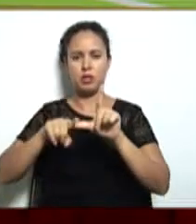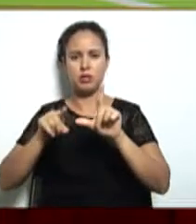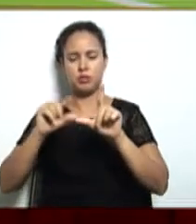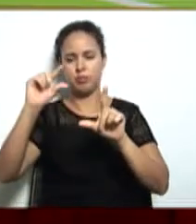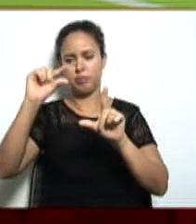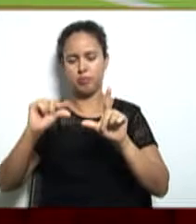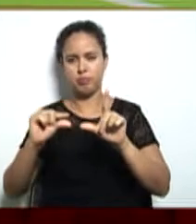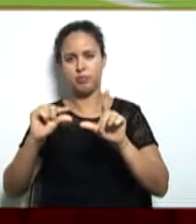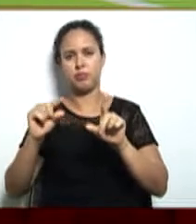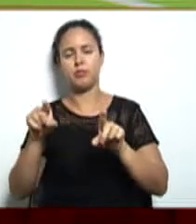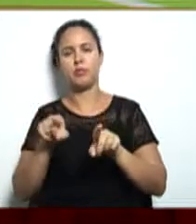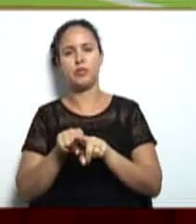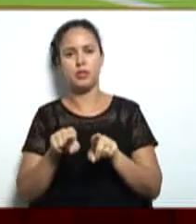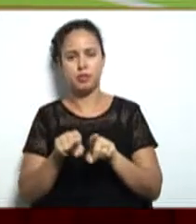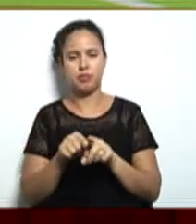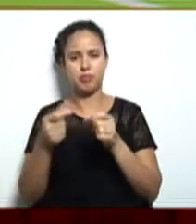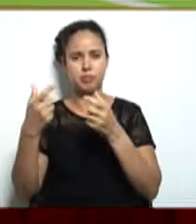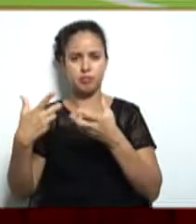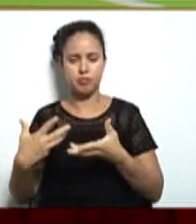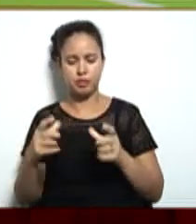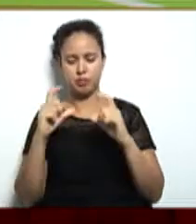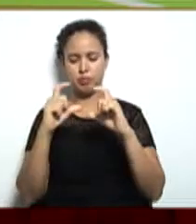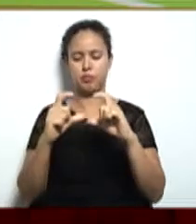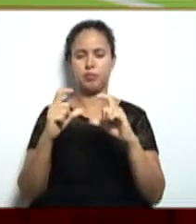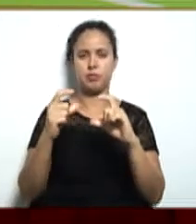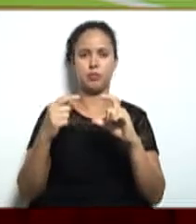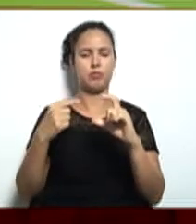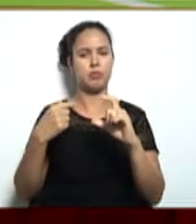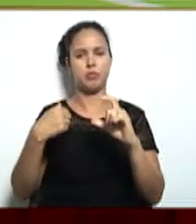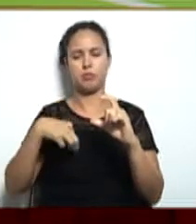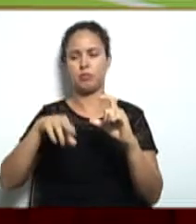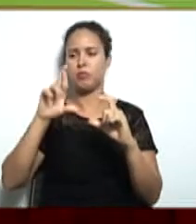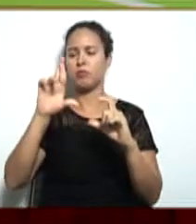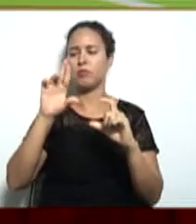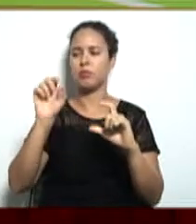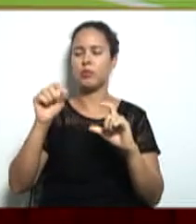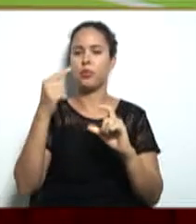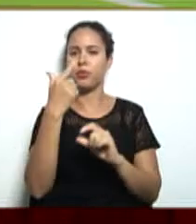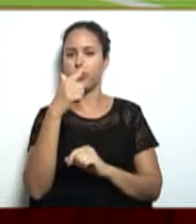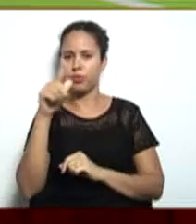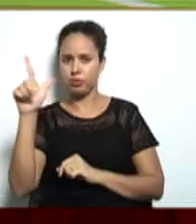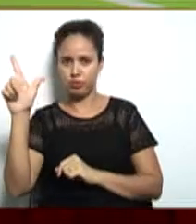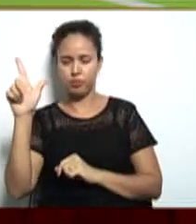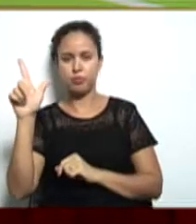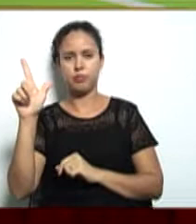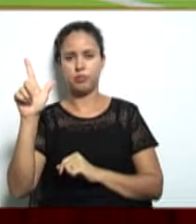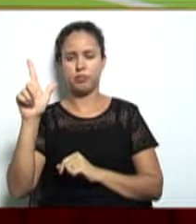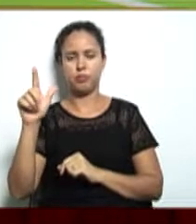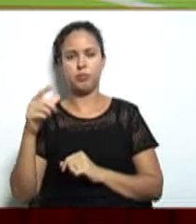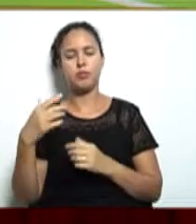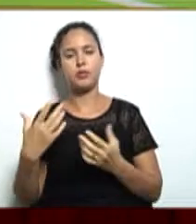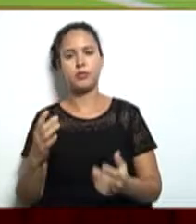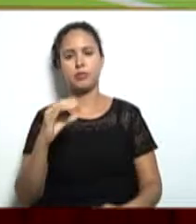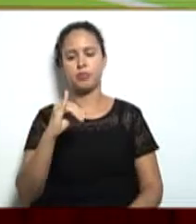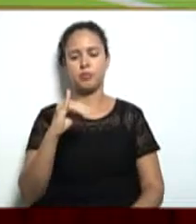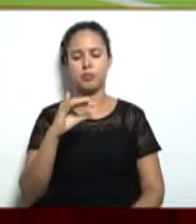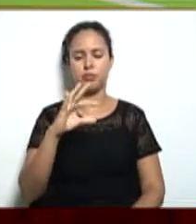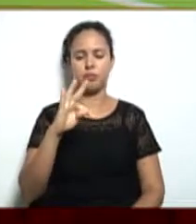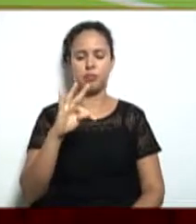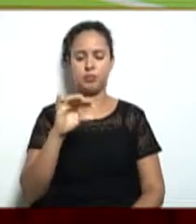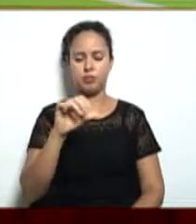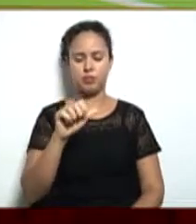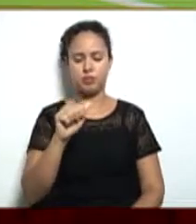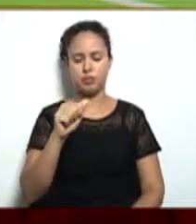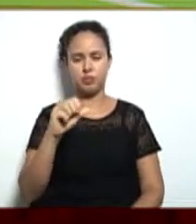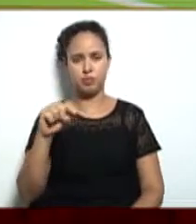é seu, é de outra pessoa. A citação, geralmente, ela fundamenta o seu trabalho, ela dá mais respaldo. É